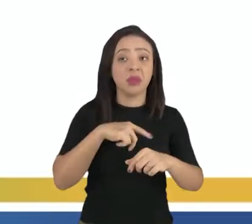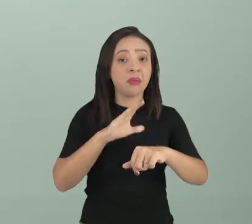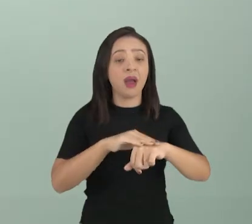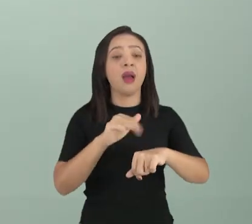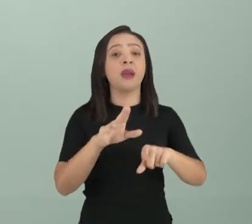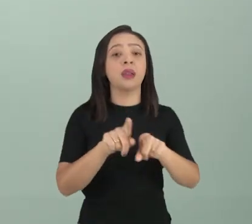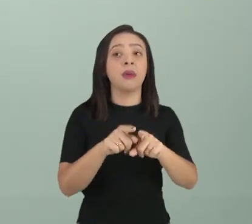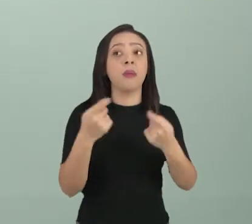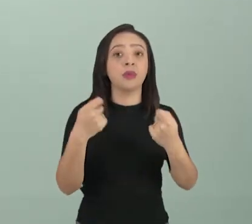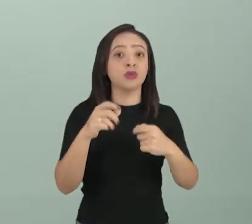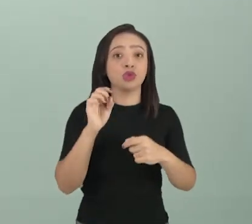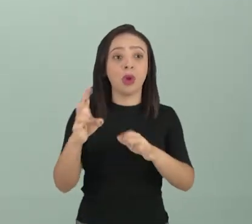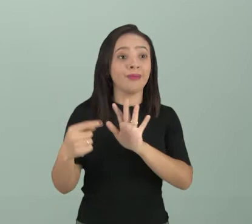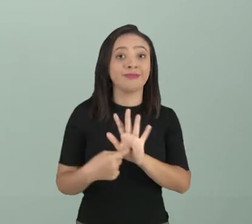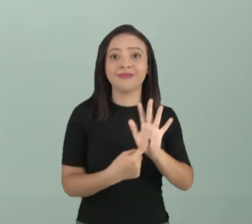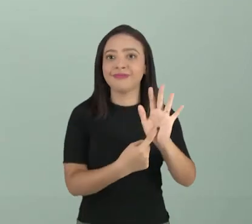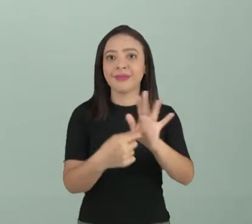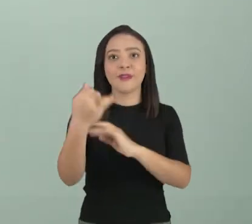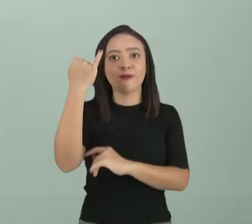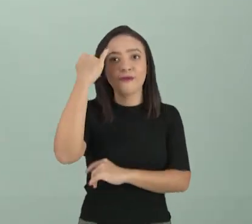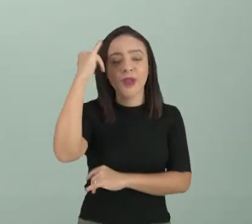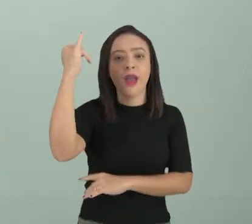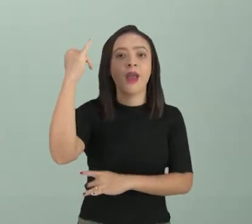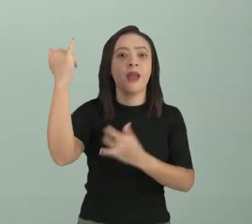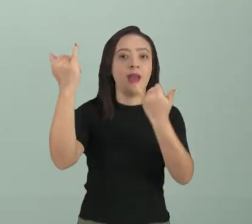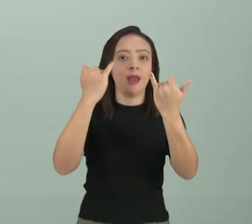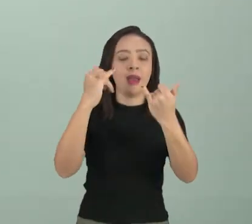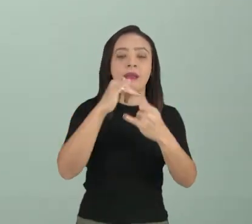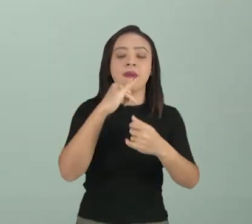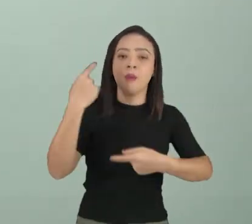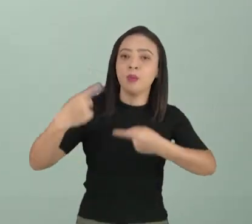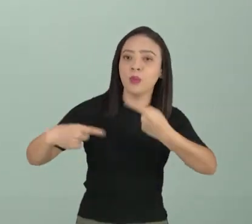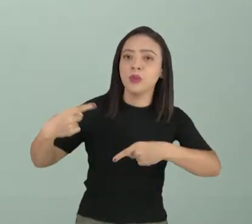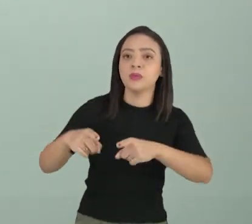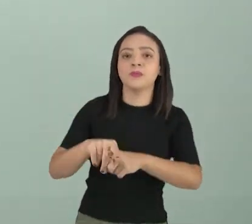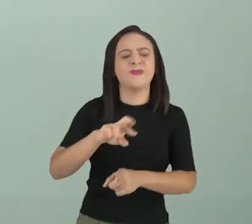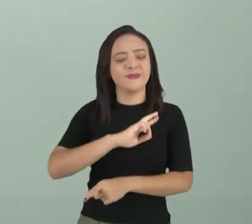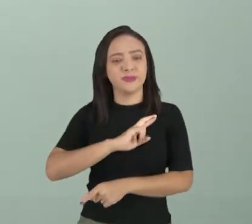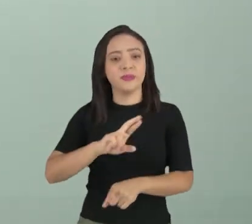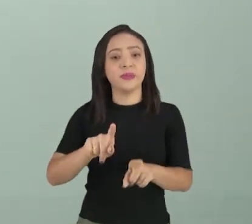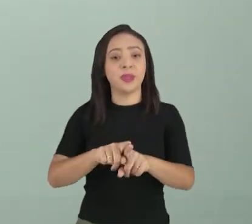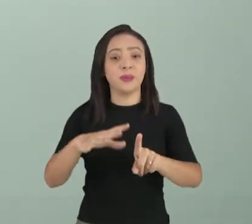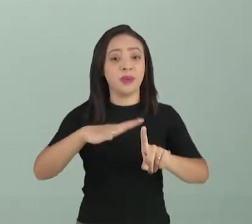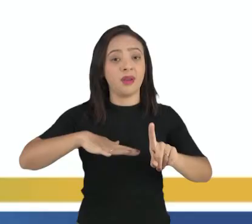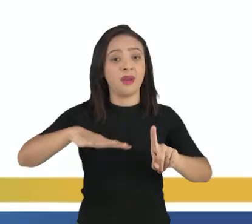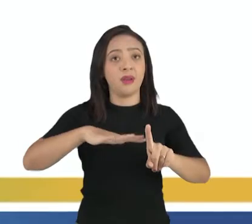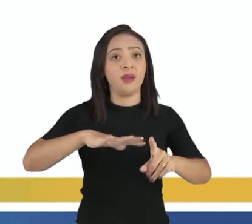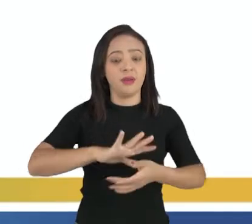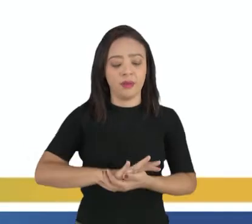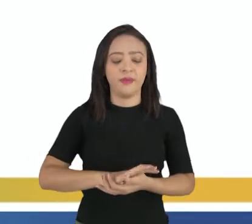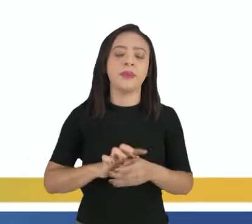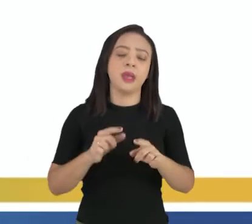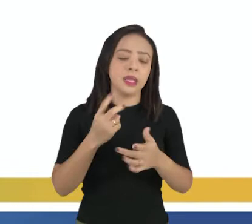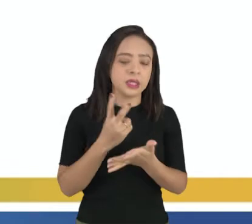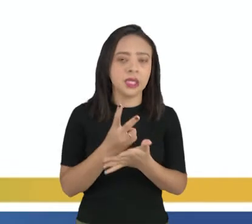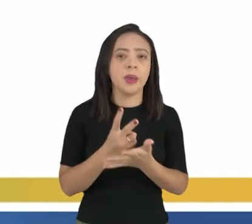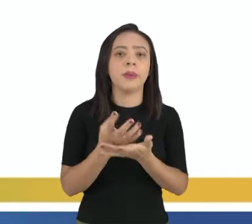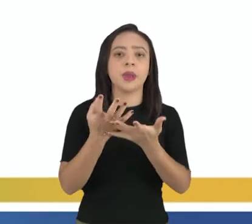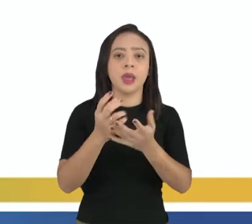pode transmitir ideias, como disse, políticas, religiosas e sociais, mas sempre